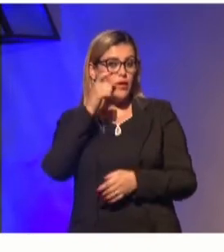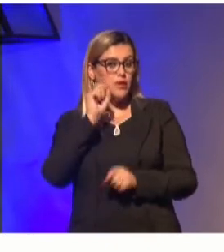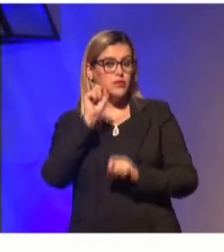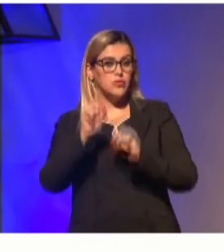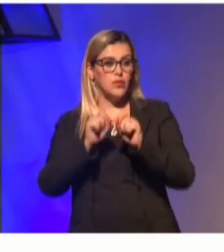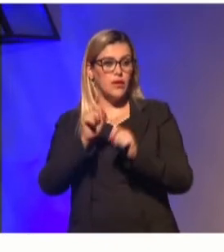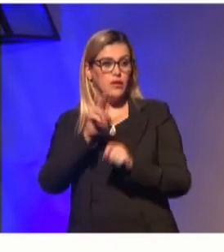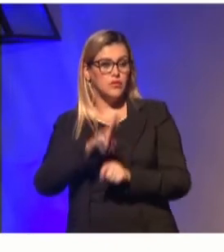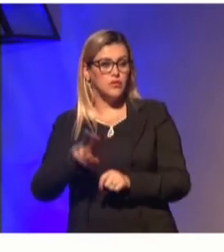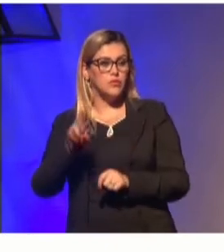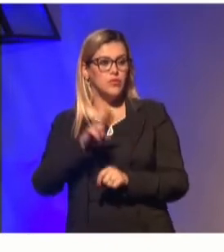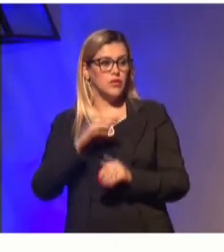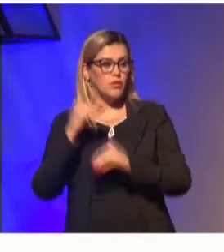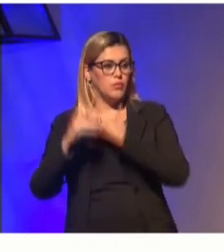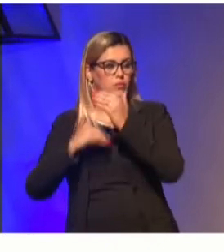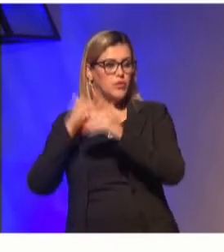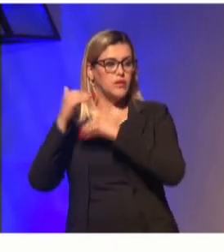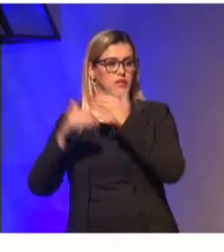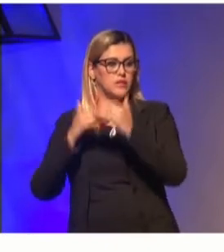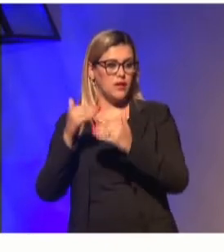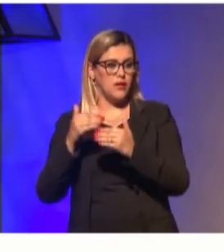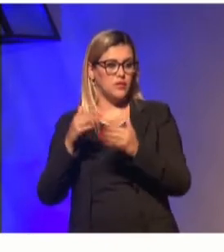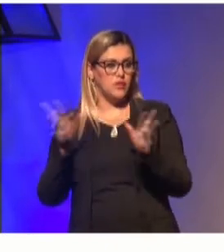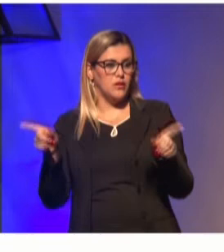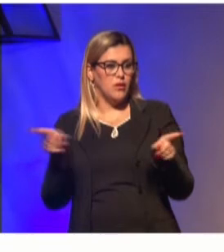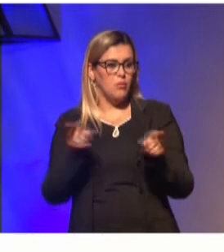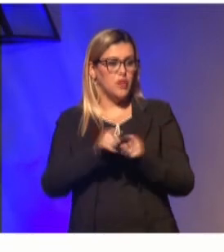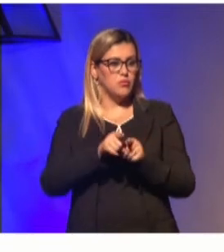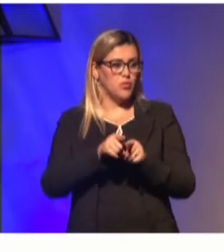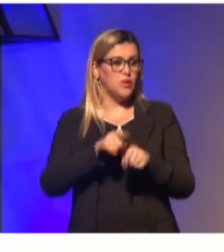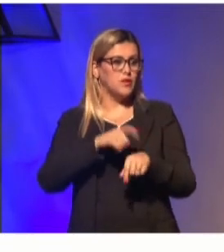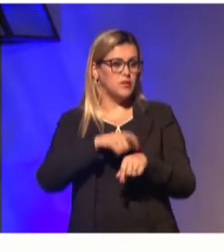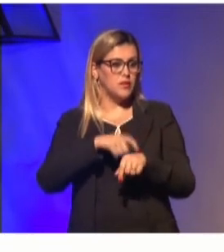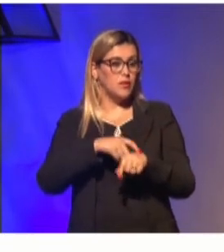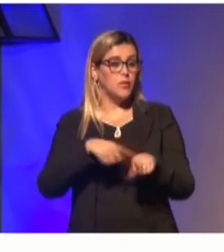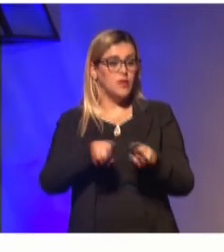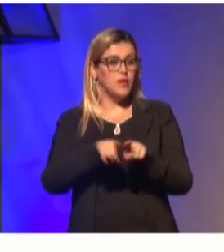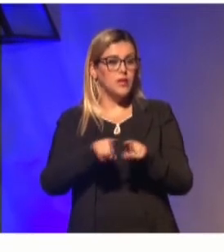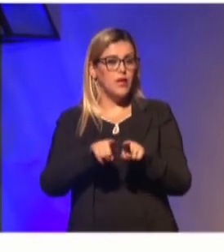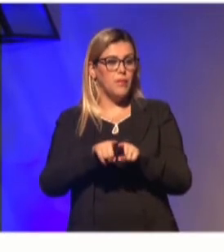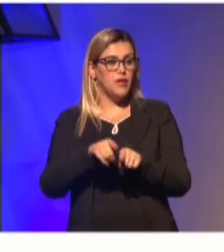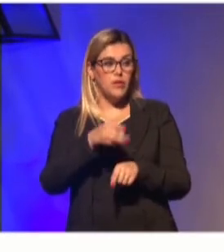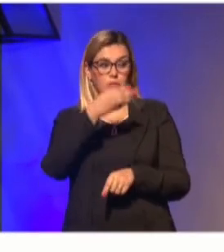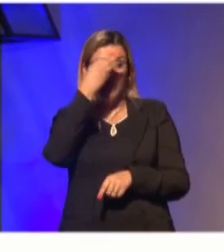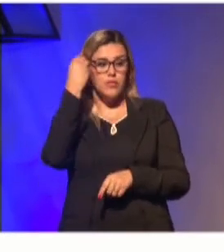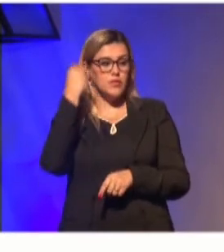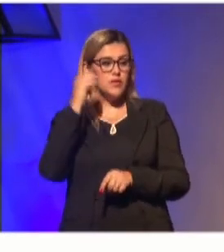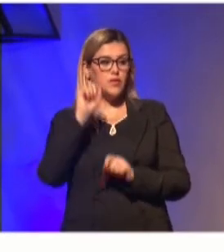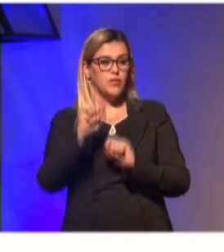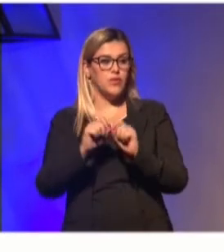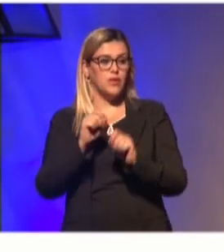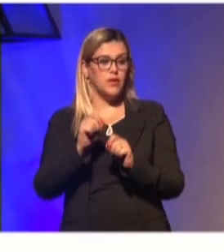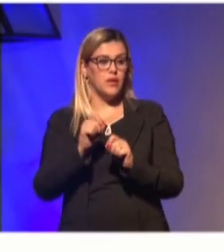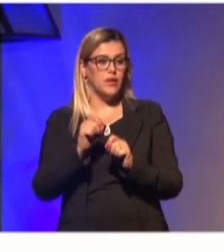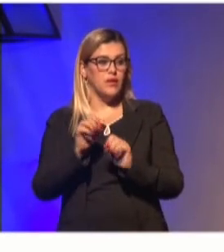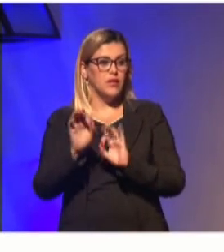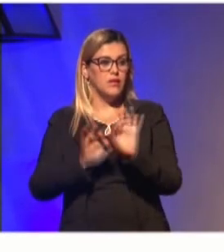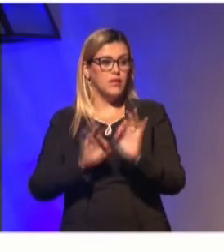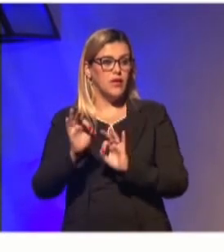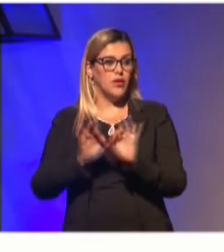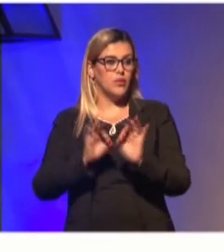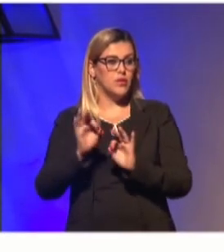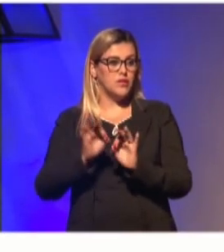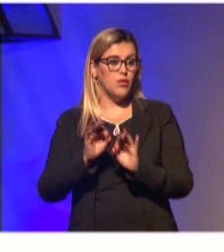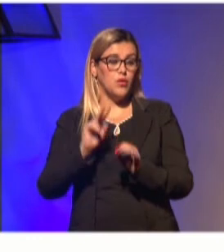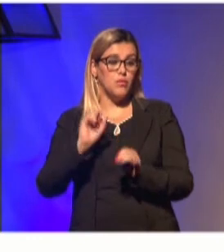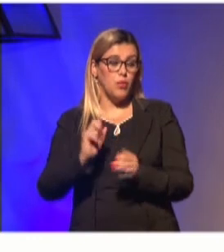trabalhar o processo para otimizar essa regeneração local, mas a gente também não pode esquecer de toda a reorganização cortical que